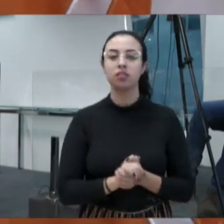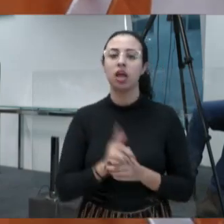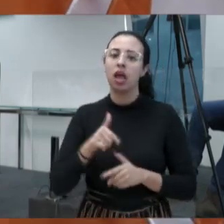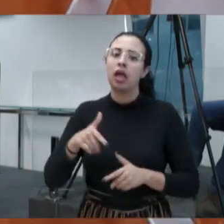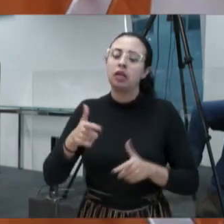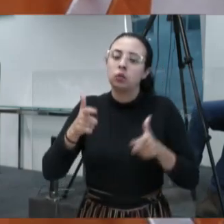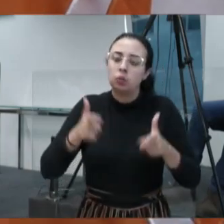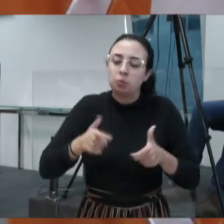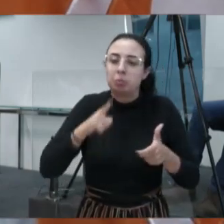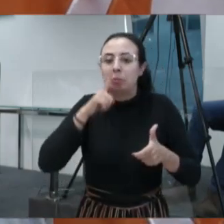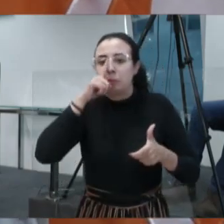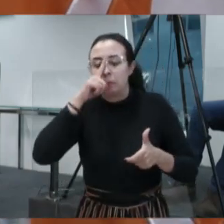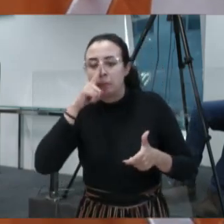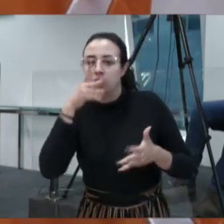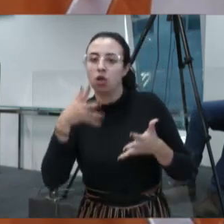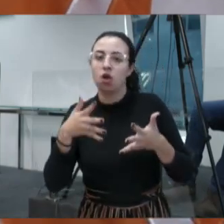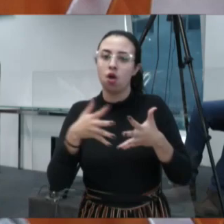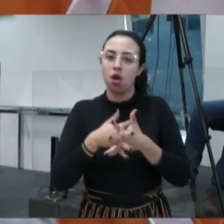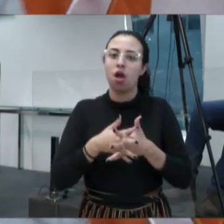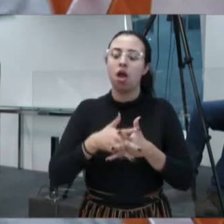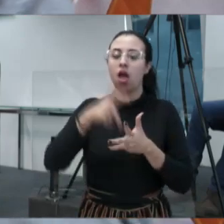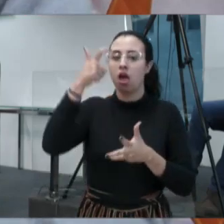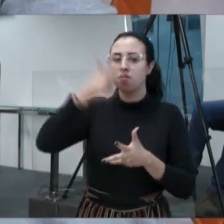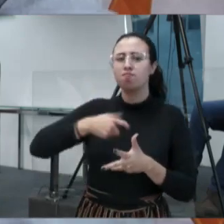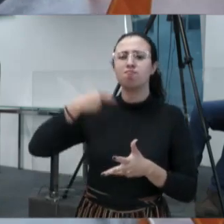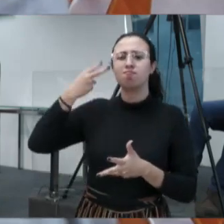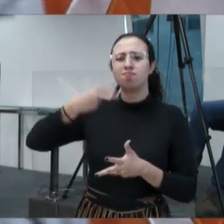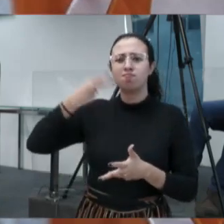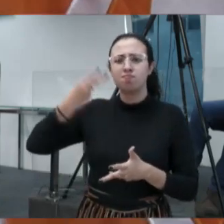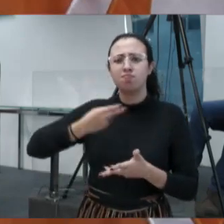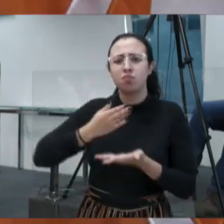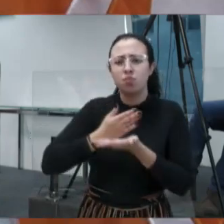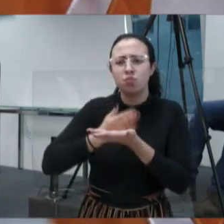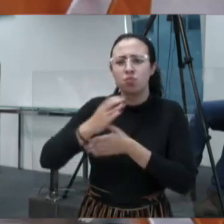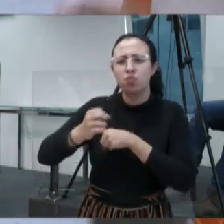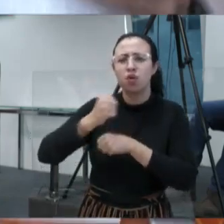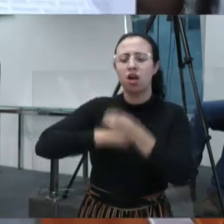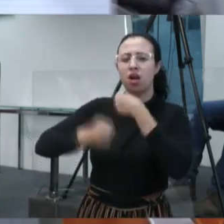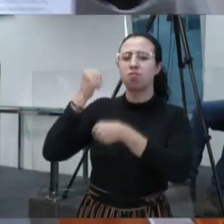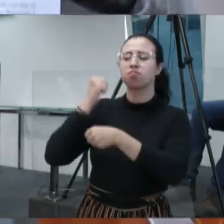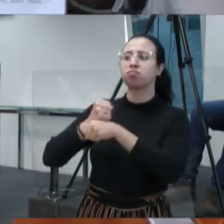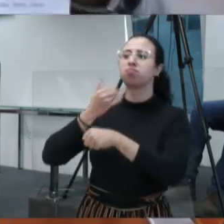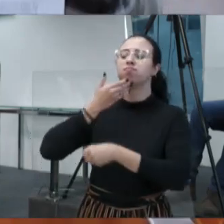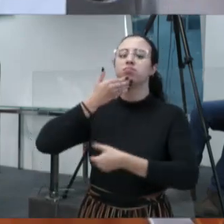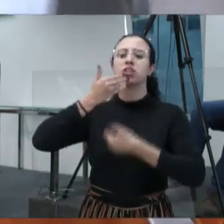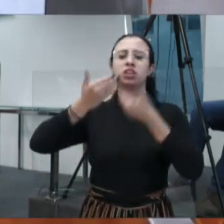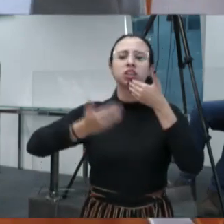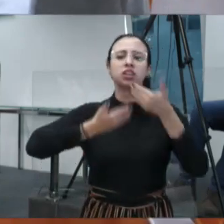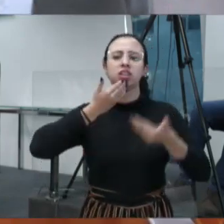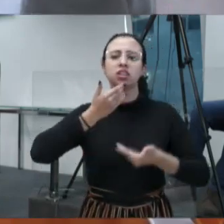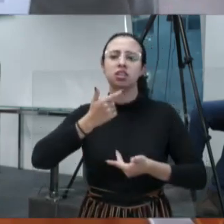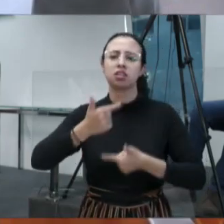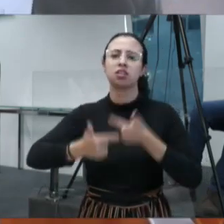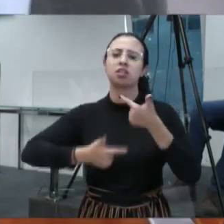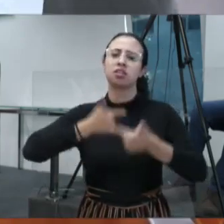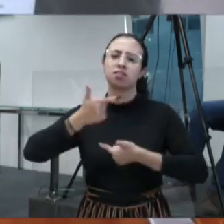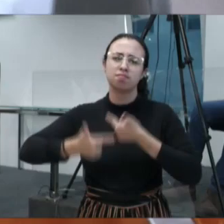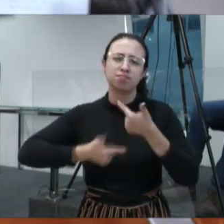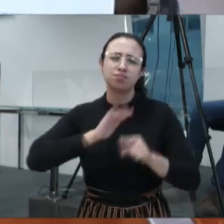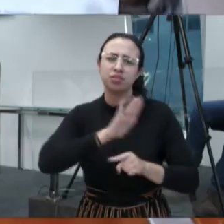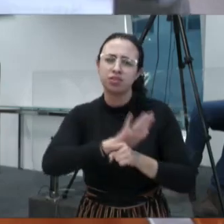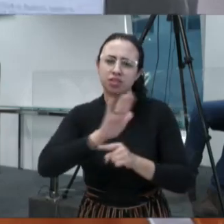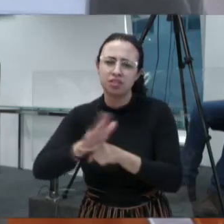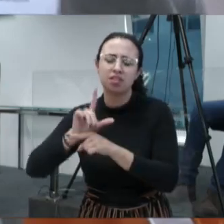muito complicado, senhor presidente. E esse vereador, desde o ano passado, uma indicação a qual eu sempre falo: aqui, gente, tem trabalho esse vereador prestado.